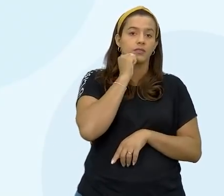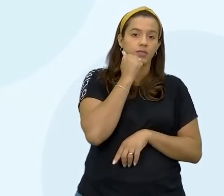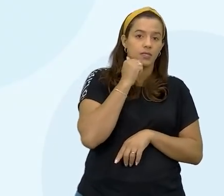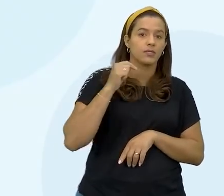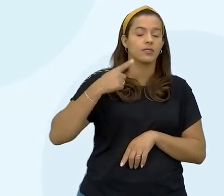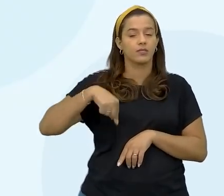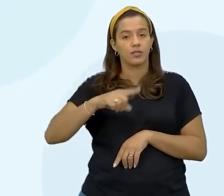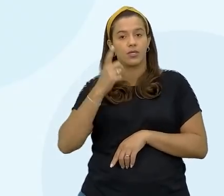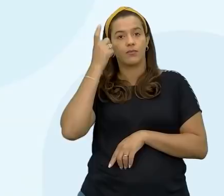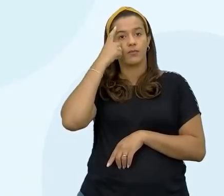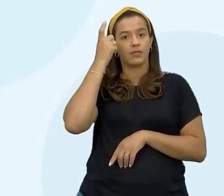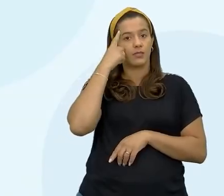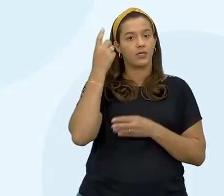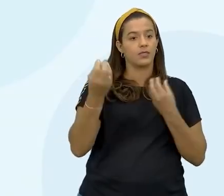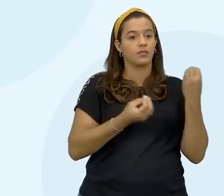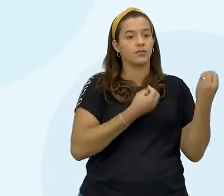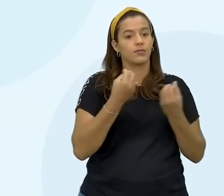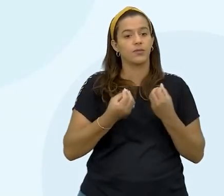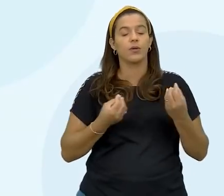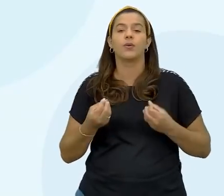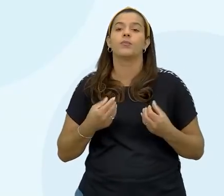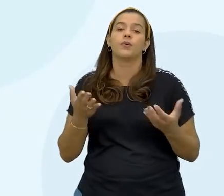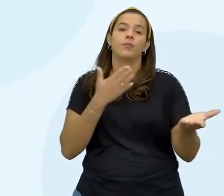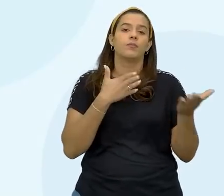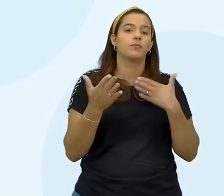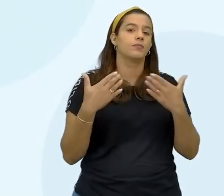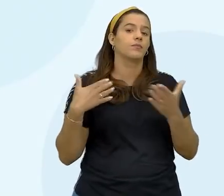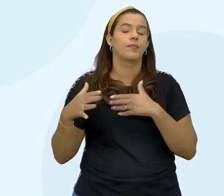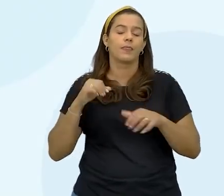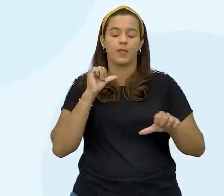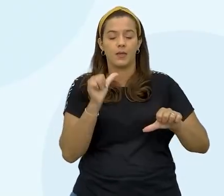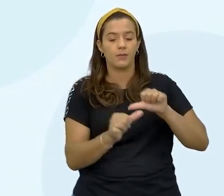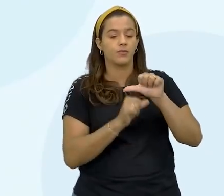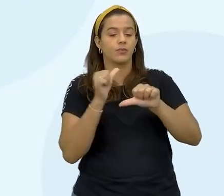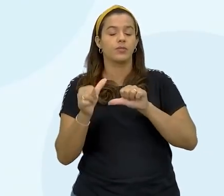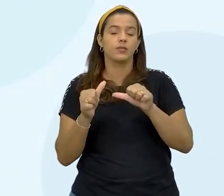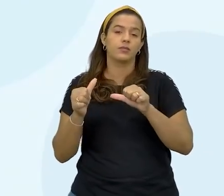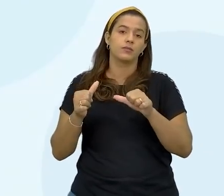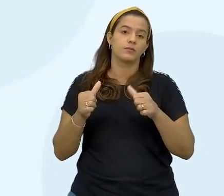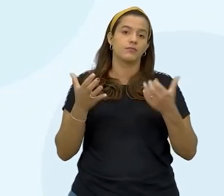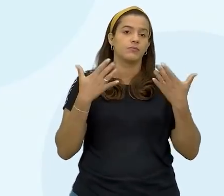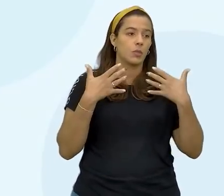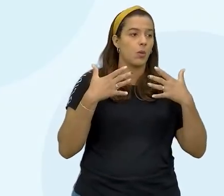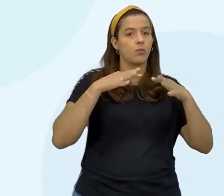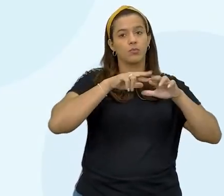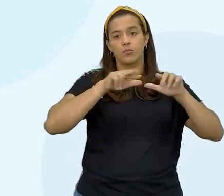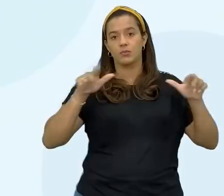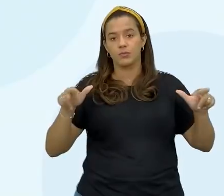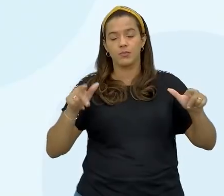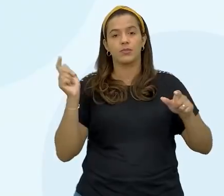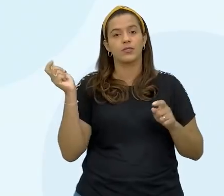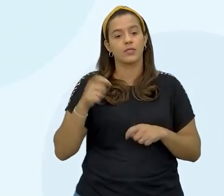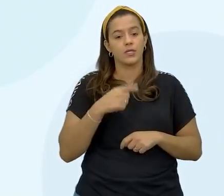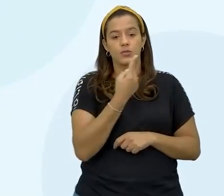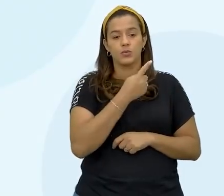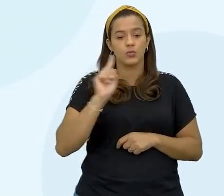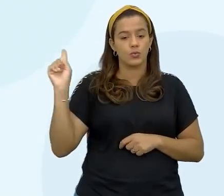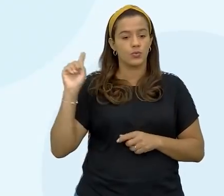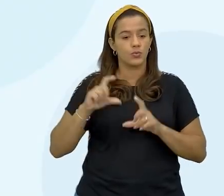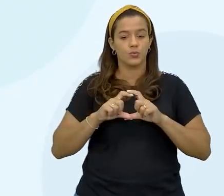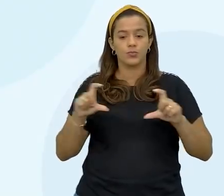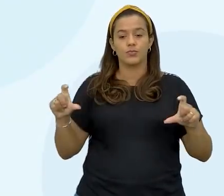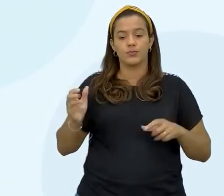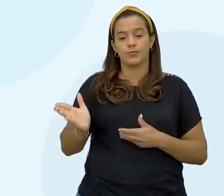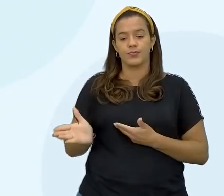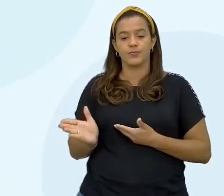a gente for pensar aí no caso, por exemplo, em discussões relacionadas aí a mudanças climáticas, certo? Que a gente está trazendo aí nesse último parágrafo do